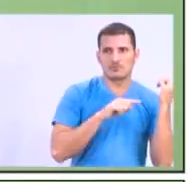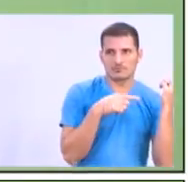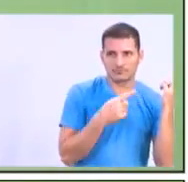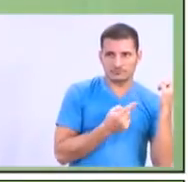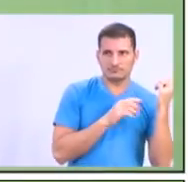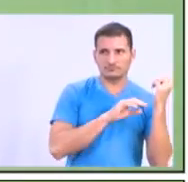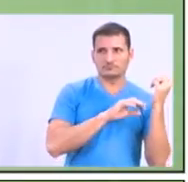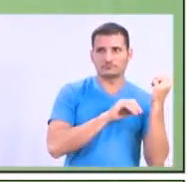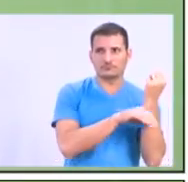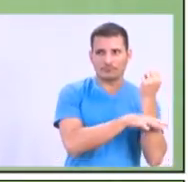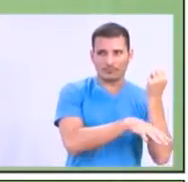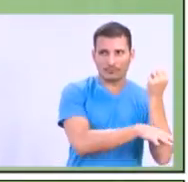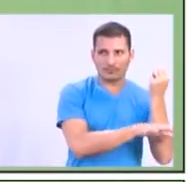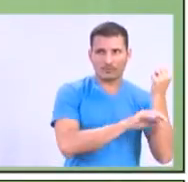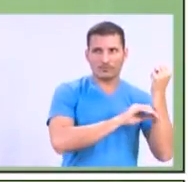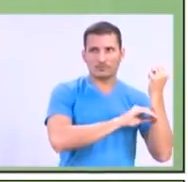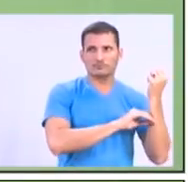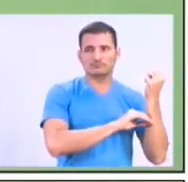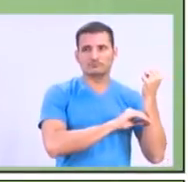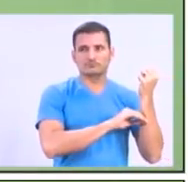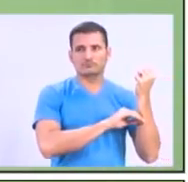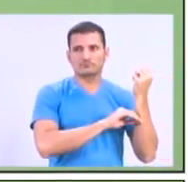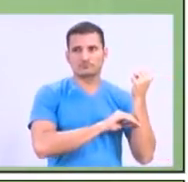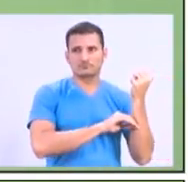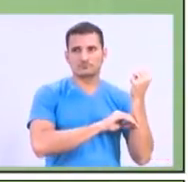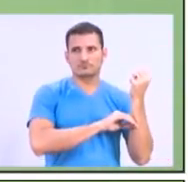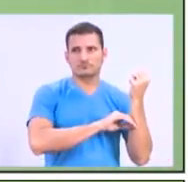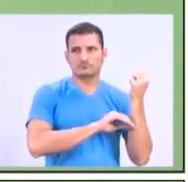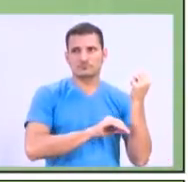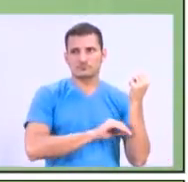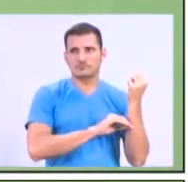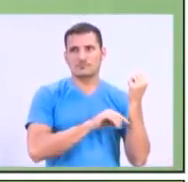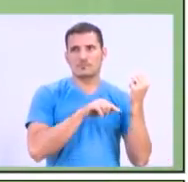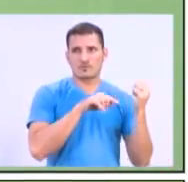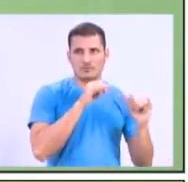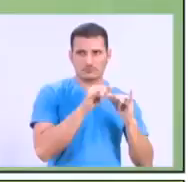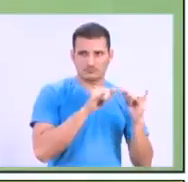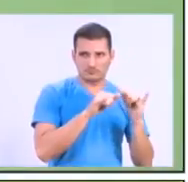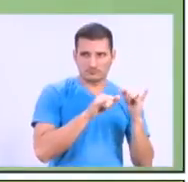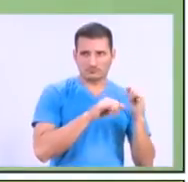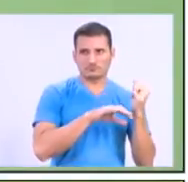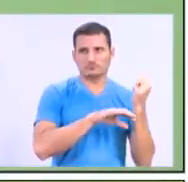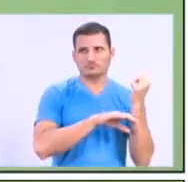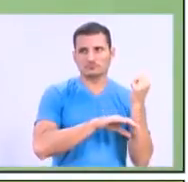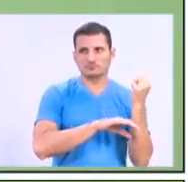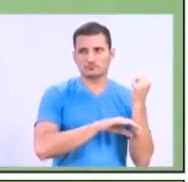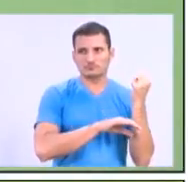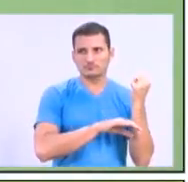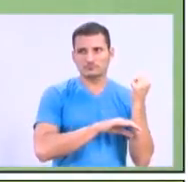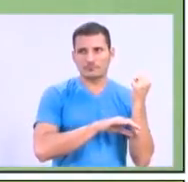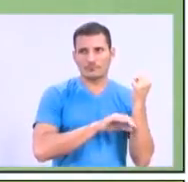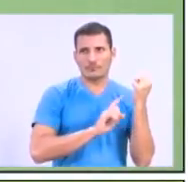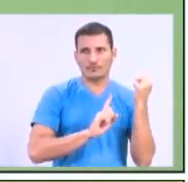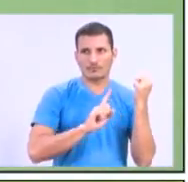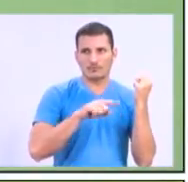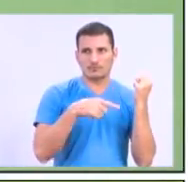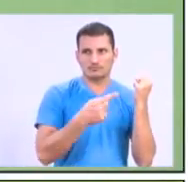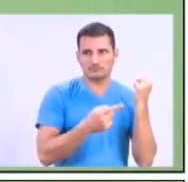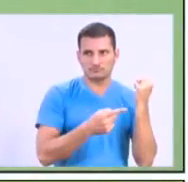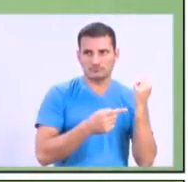depois essas páginas serão processadas, né, essas informações, né, e depois